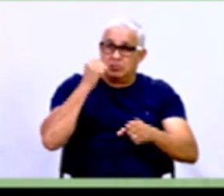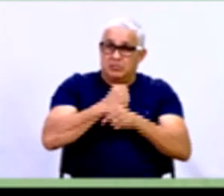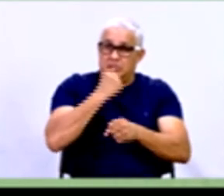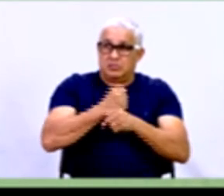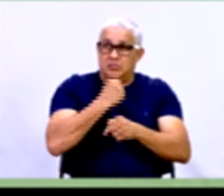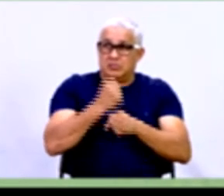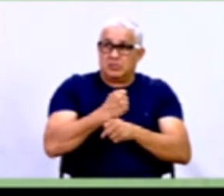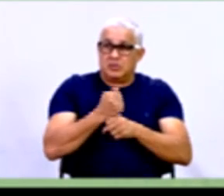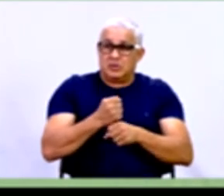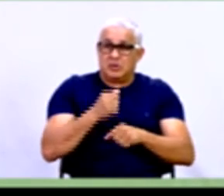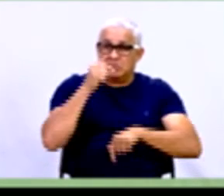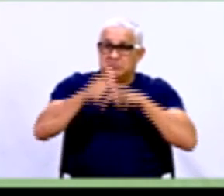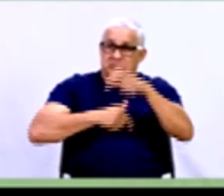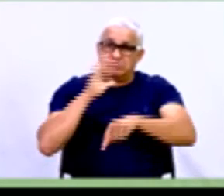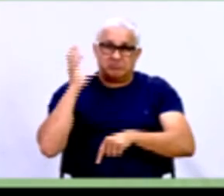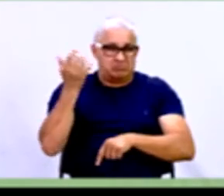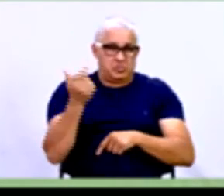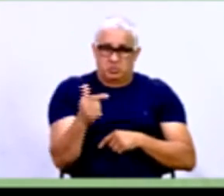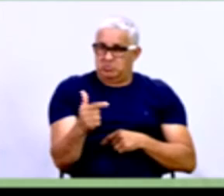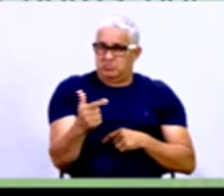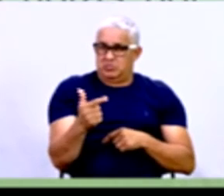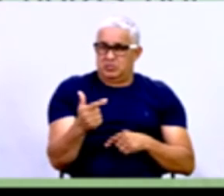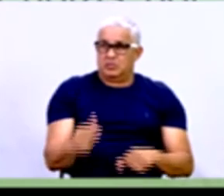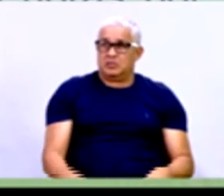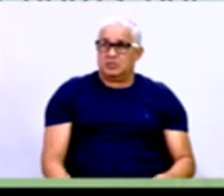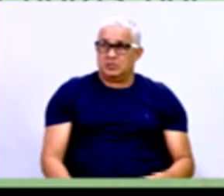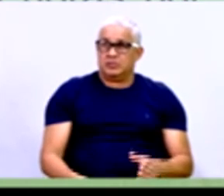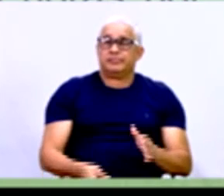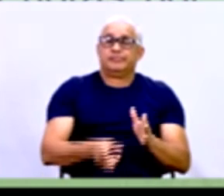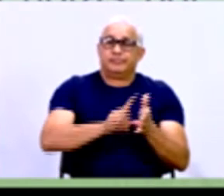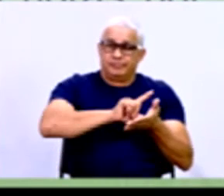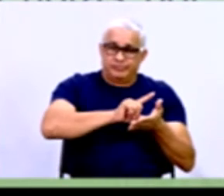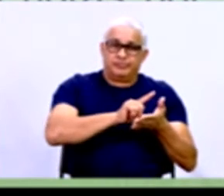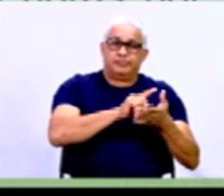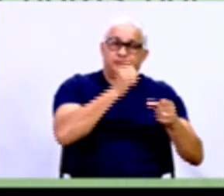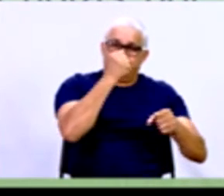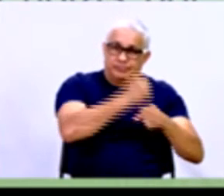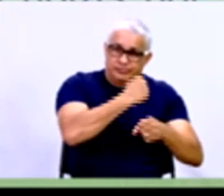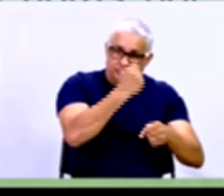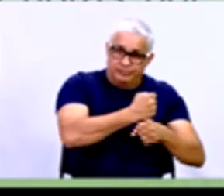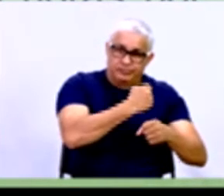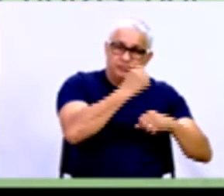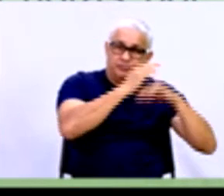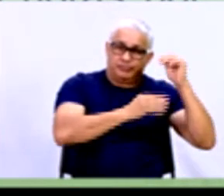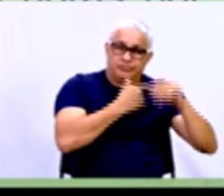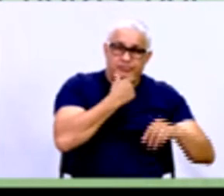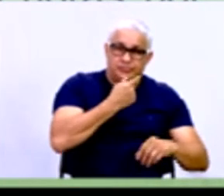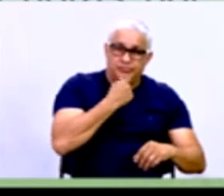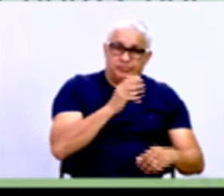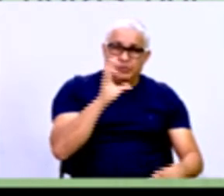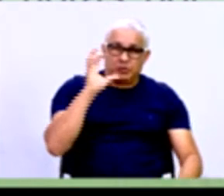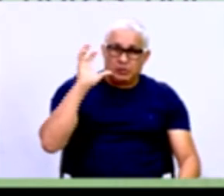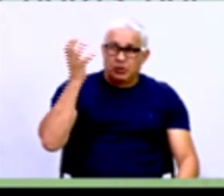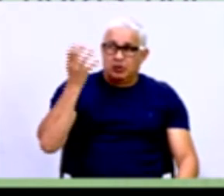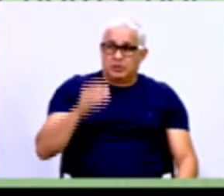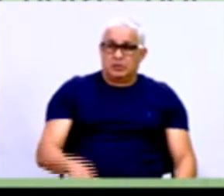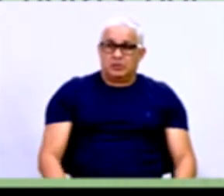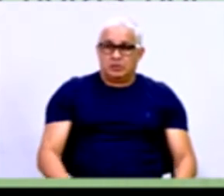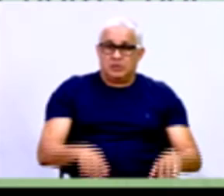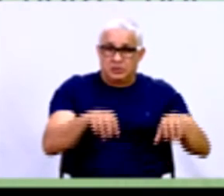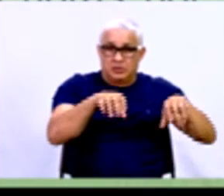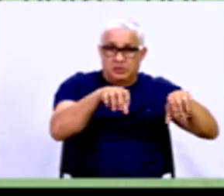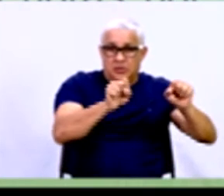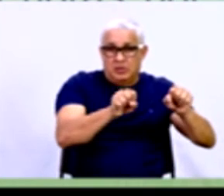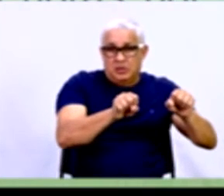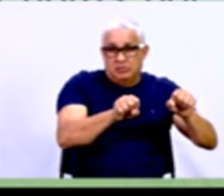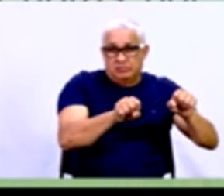vocês acham? O acidente do pedreiro, vamos voltar aí. O pedreiro, ele sofreu um acidente, uma queda de motocicleta quando